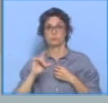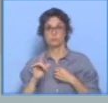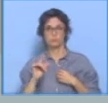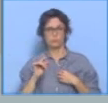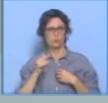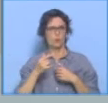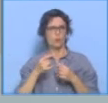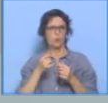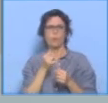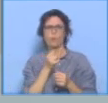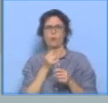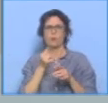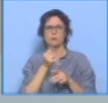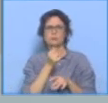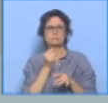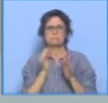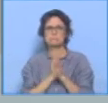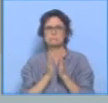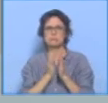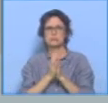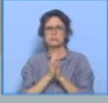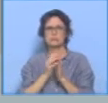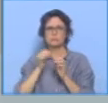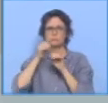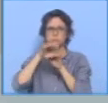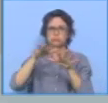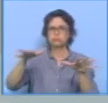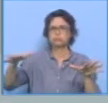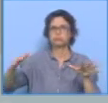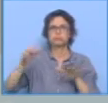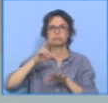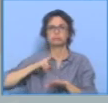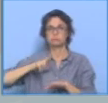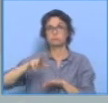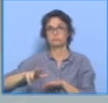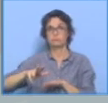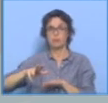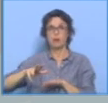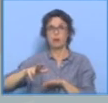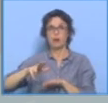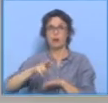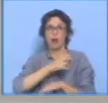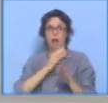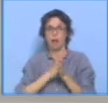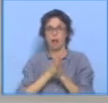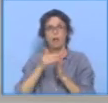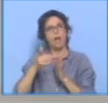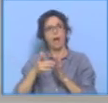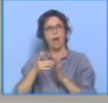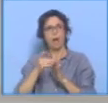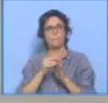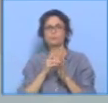dioceses de Portugal e do mundo, são ocasiões para a ordenação de sacerdotes. Enfim, as lideranças religiosas